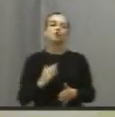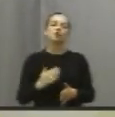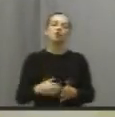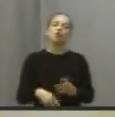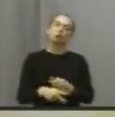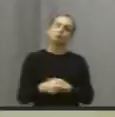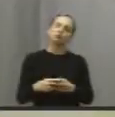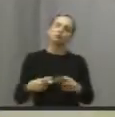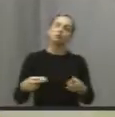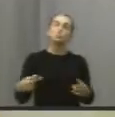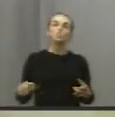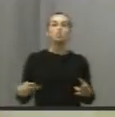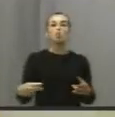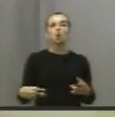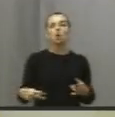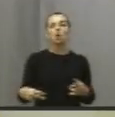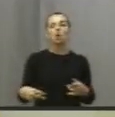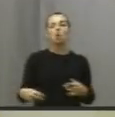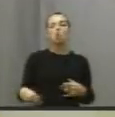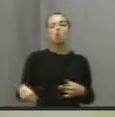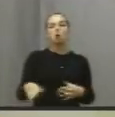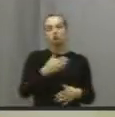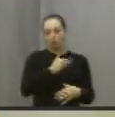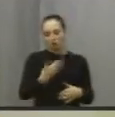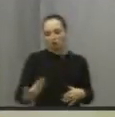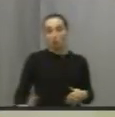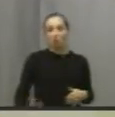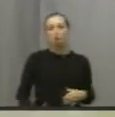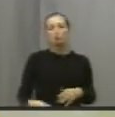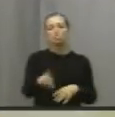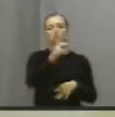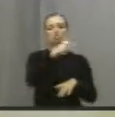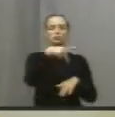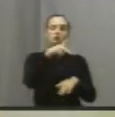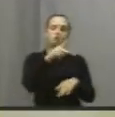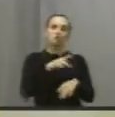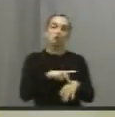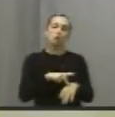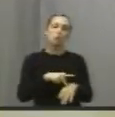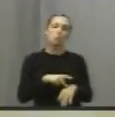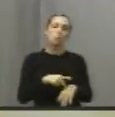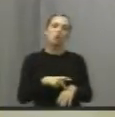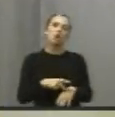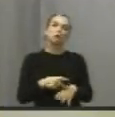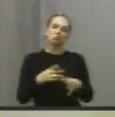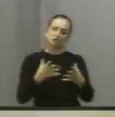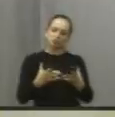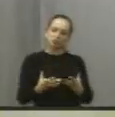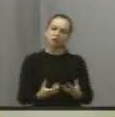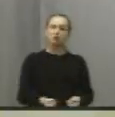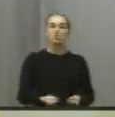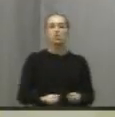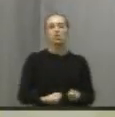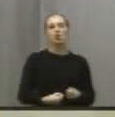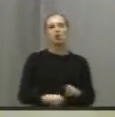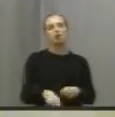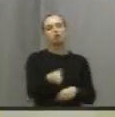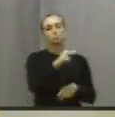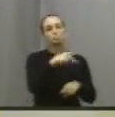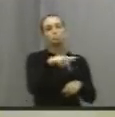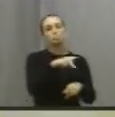que, quando governou o país, se colocou de uma forma muito submissa diante dos países